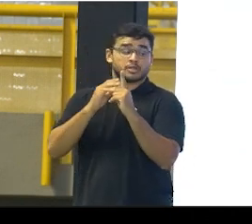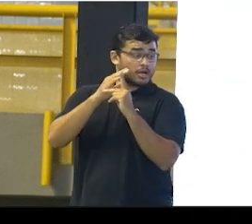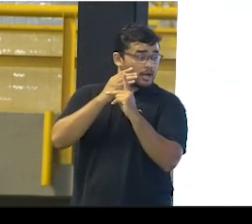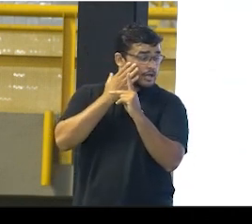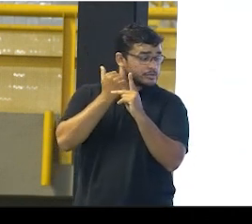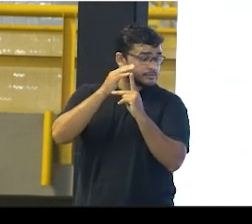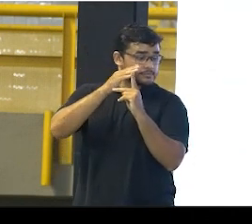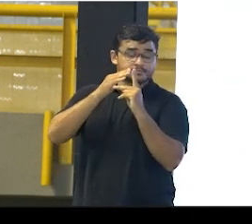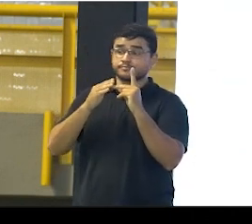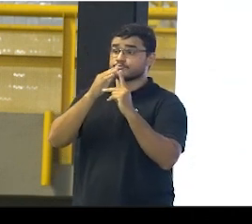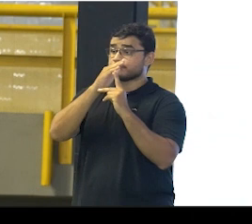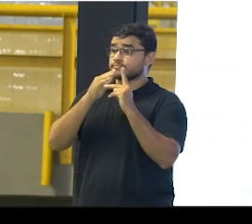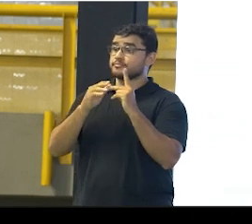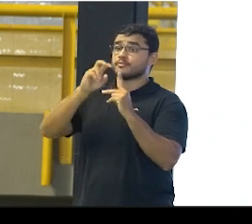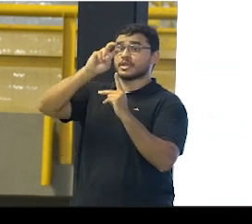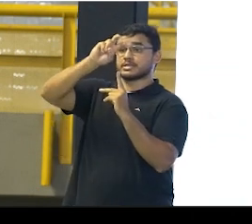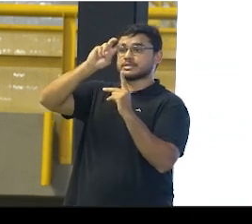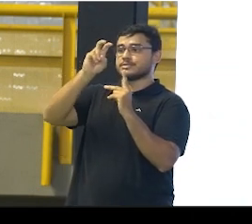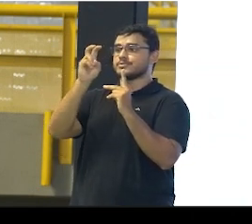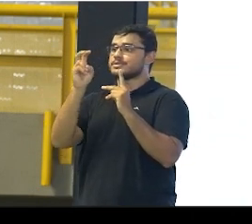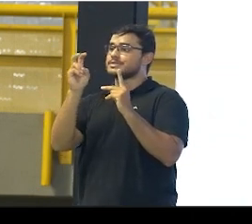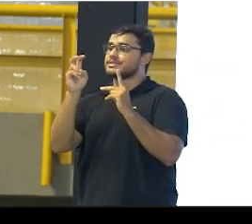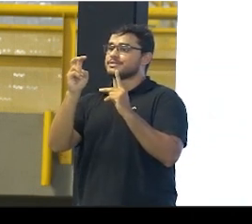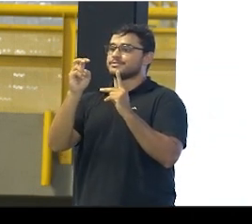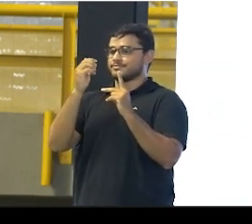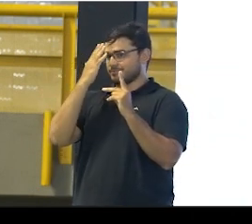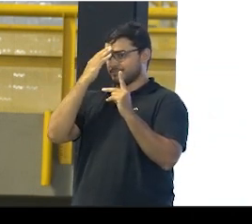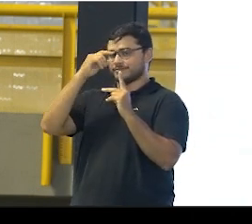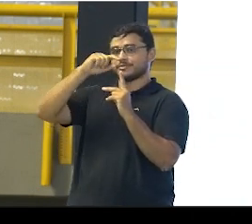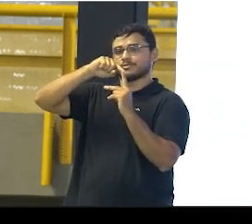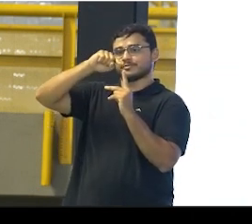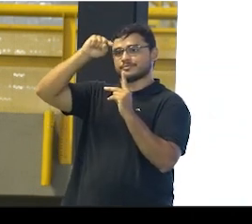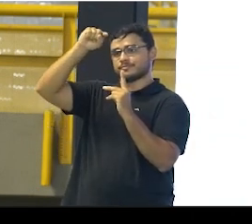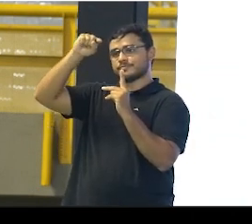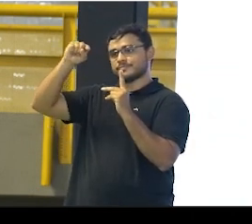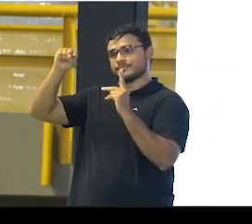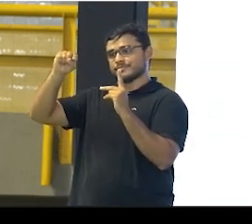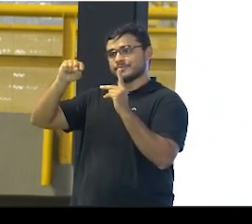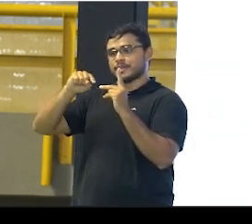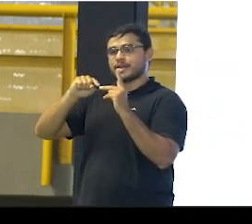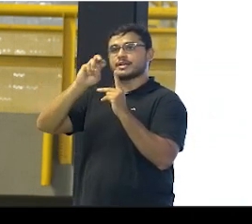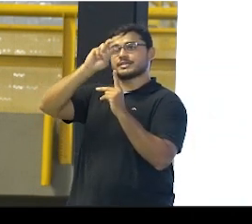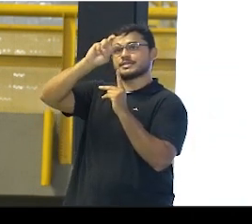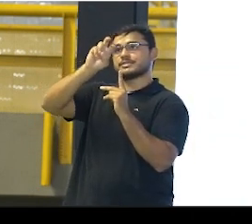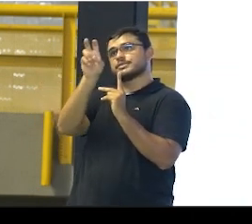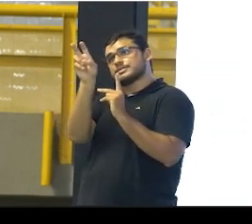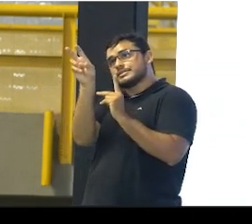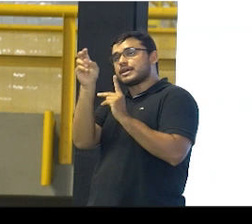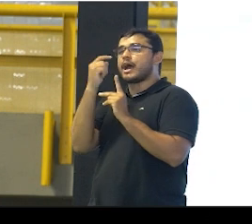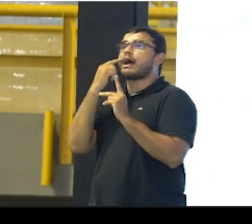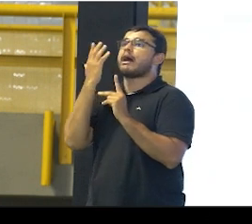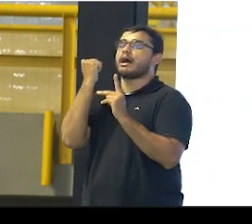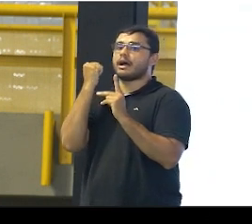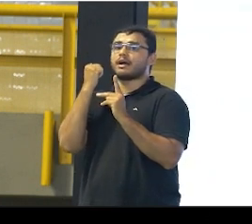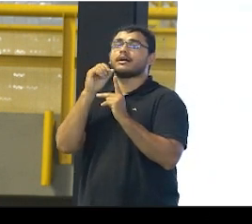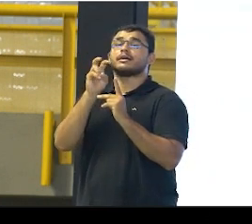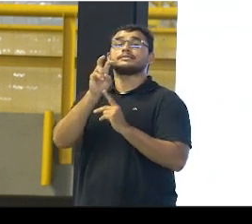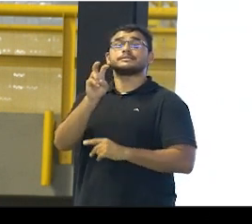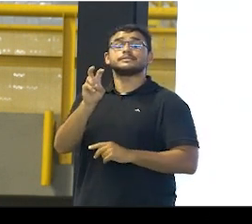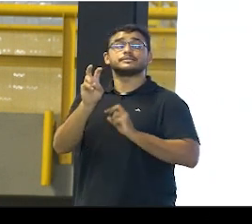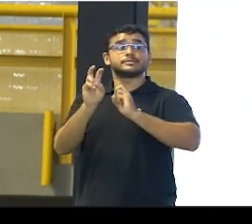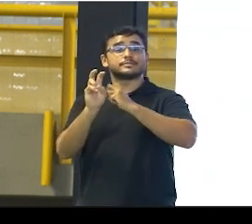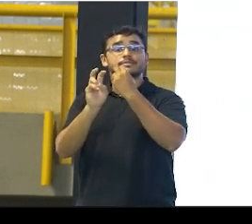quanto? 25. Mas agora vem o mais legal. Note que a área desse quadrado 9, mais